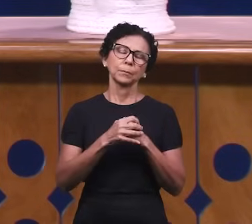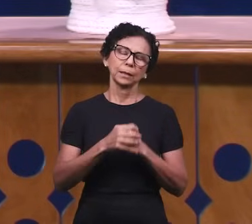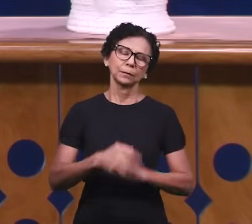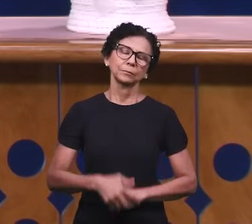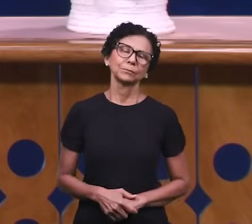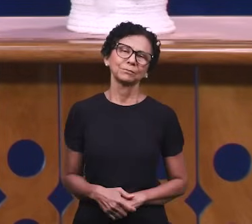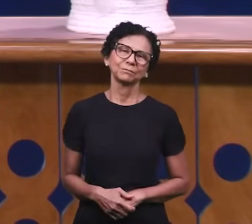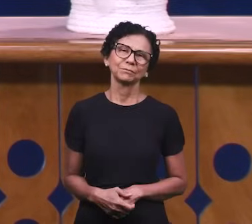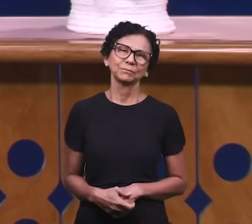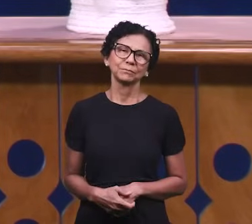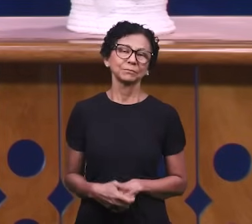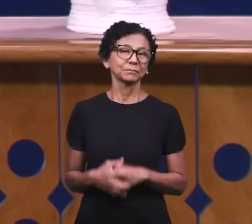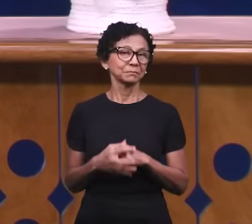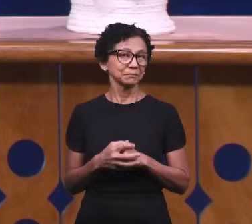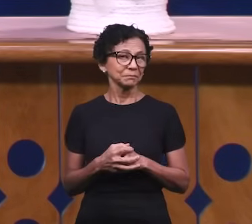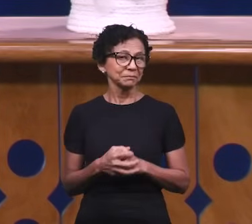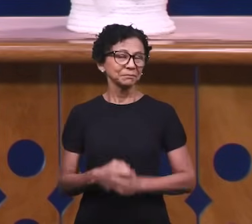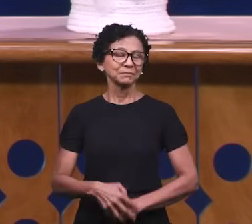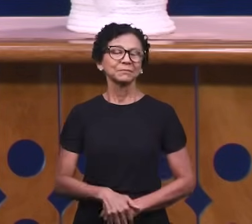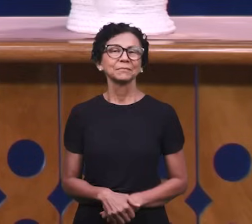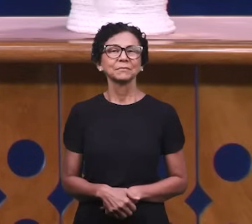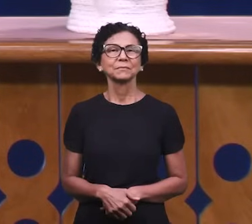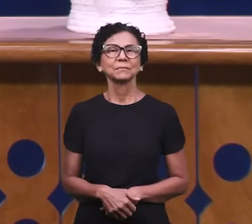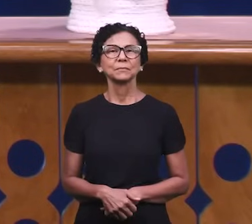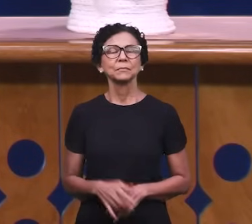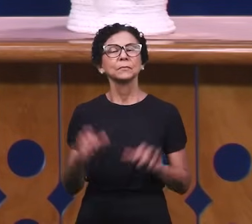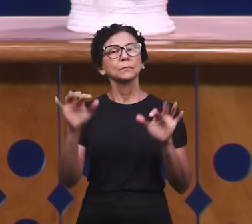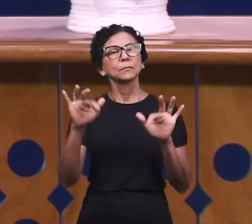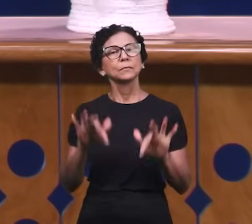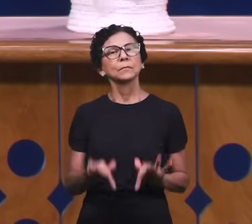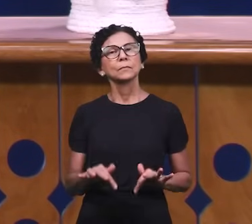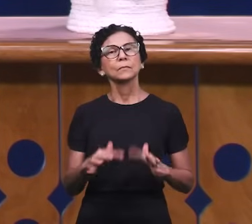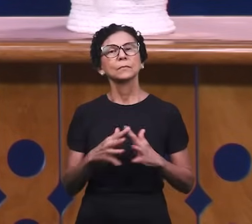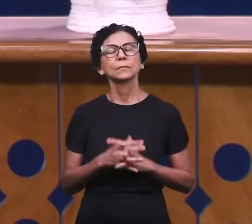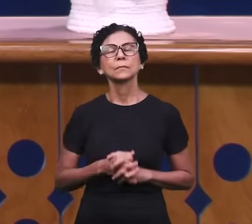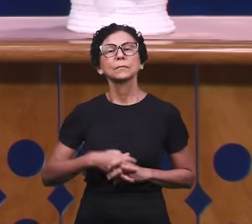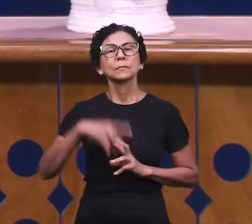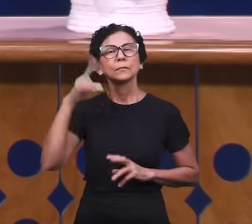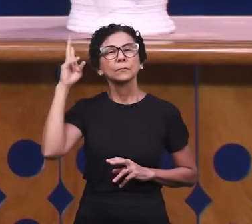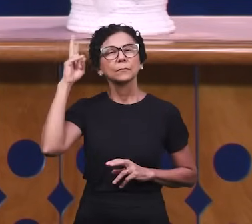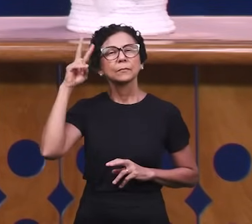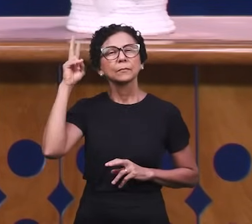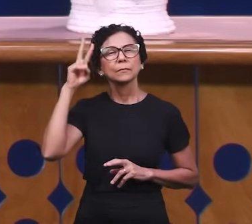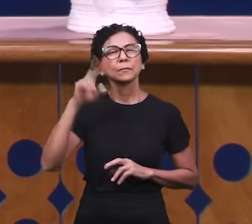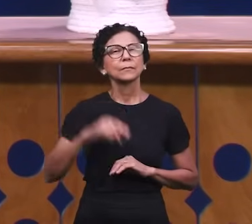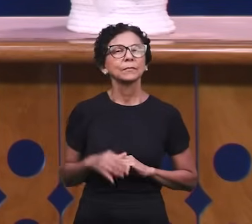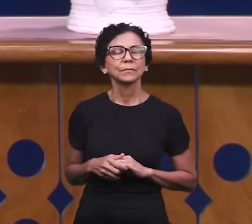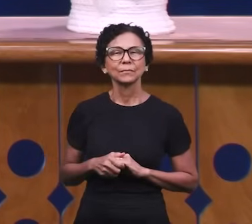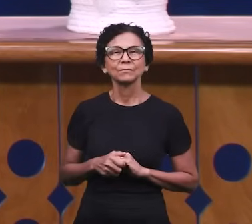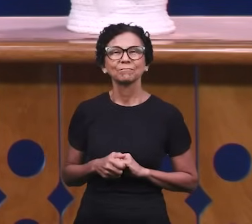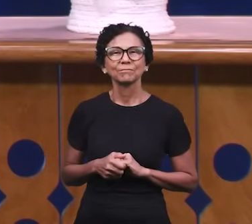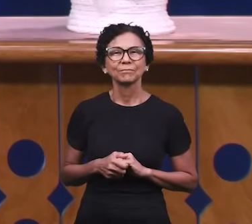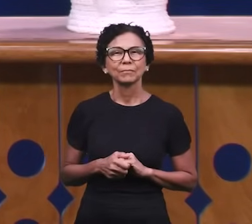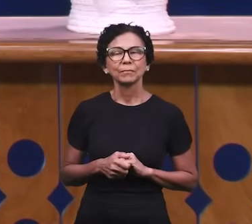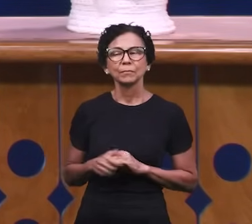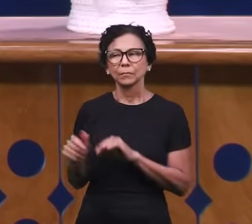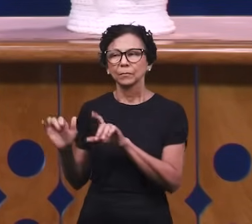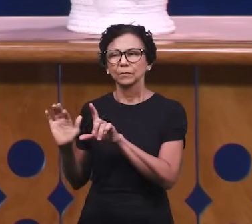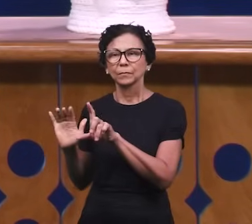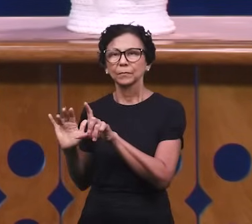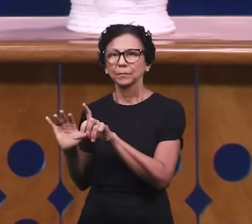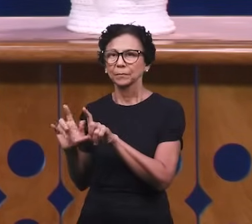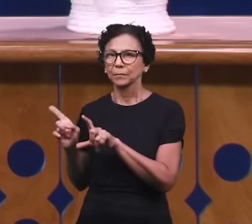Deus hoje e para todo sempre. Amém. Amém. Assim, o nosso curto está encerrando. Lembramos que está